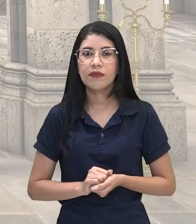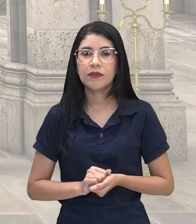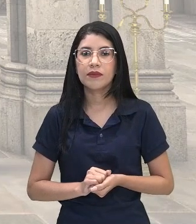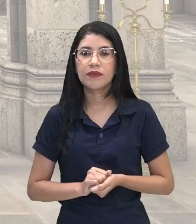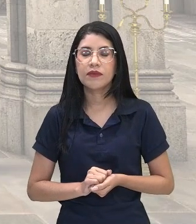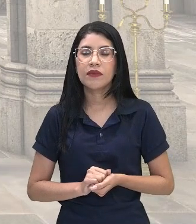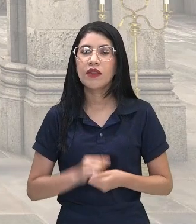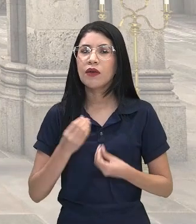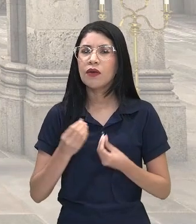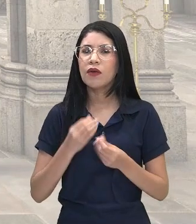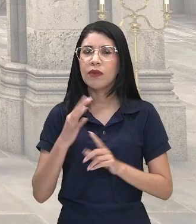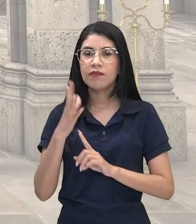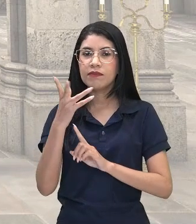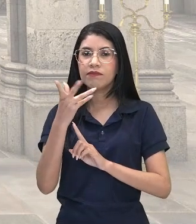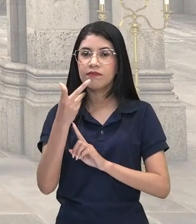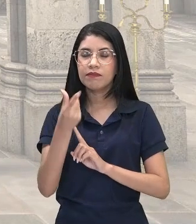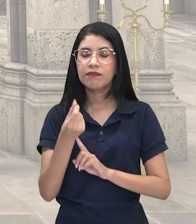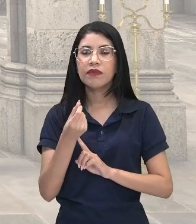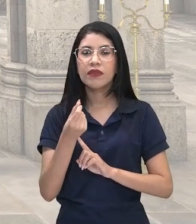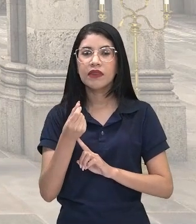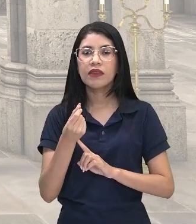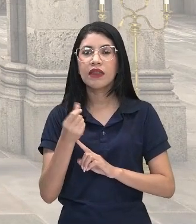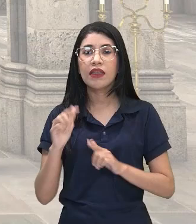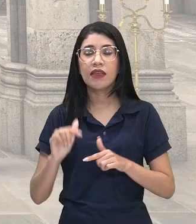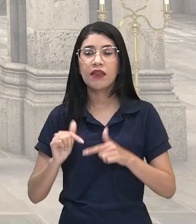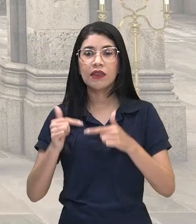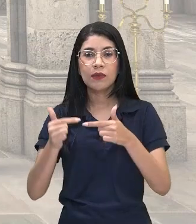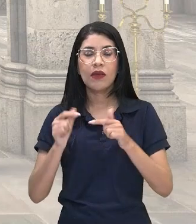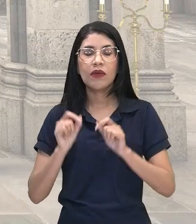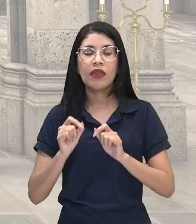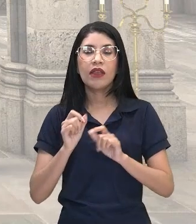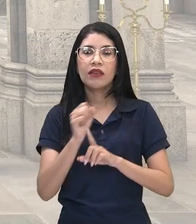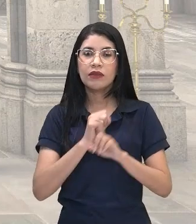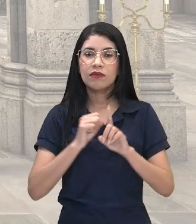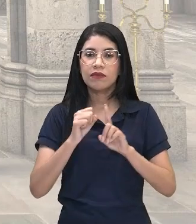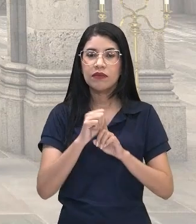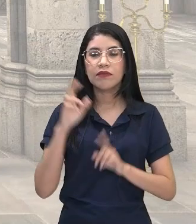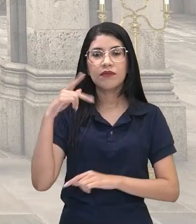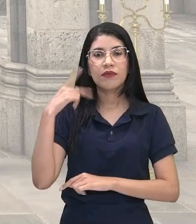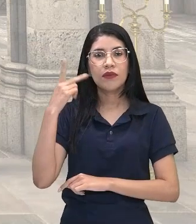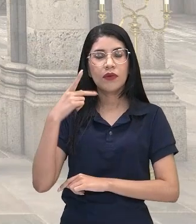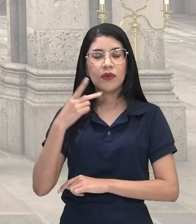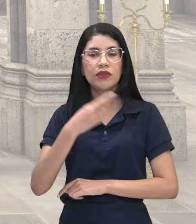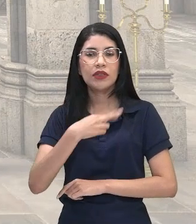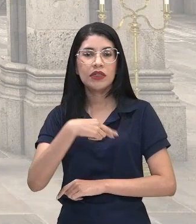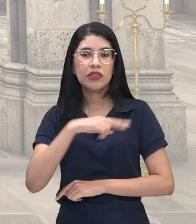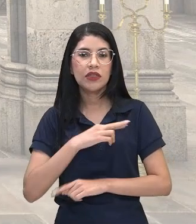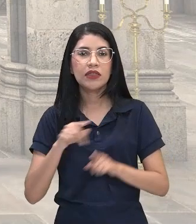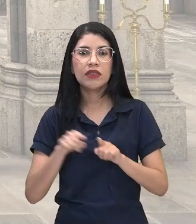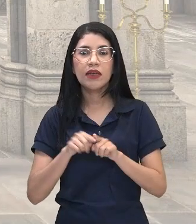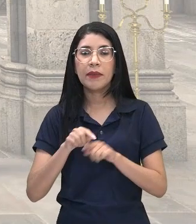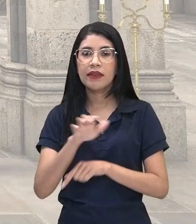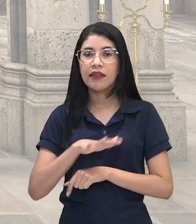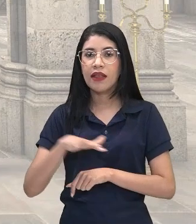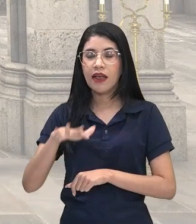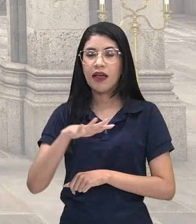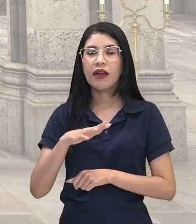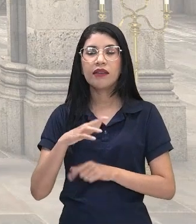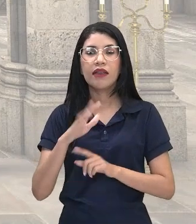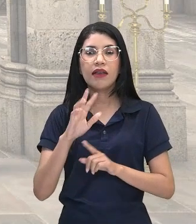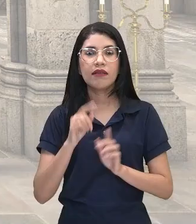essa arte, certo? Ela atuava nos aspectos, como eu já falei, sociais, políticos, religiosos, inclusive no campo